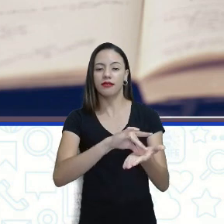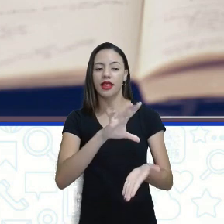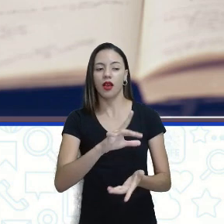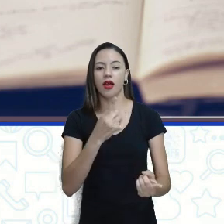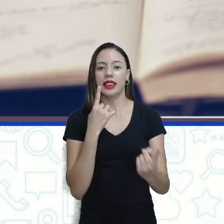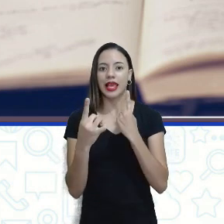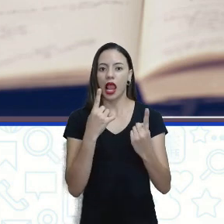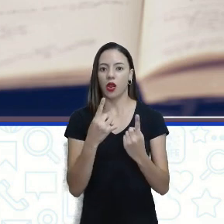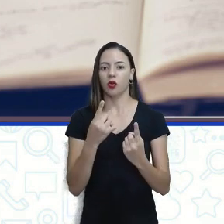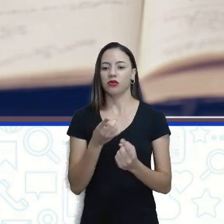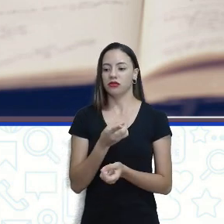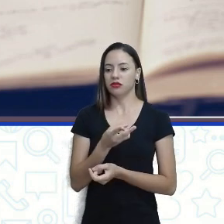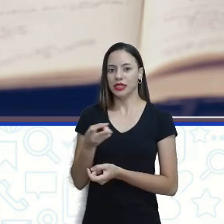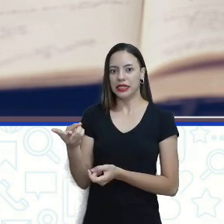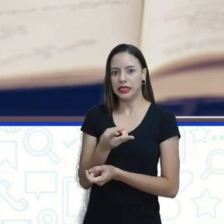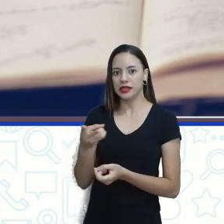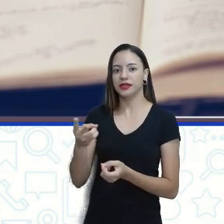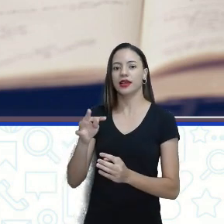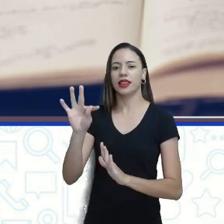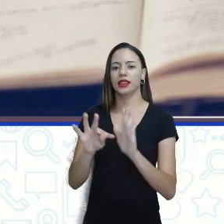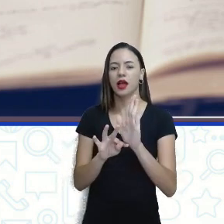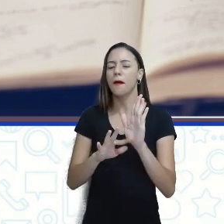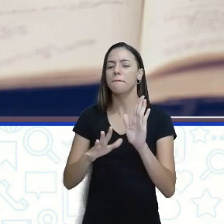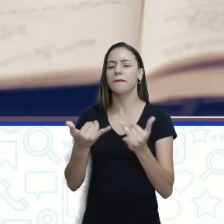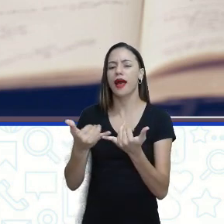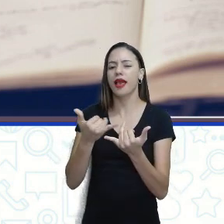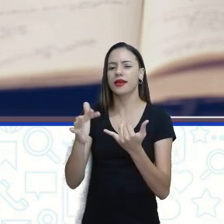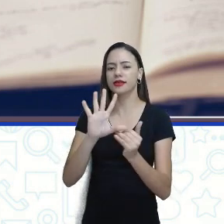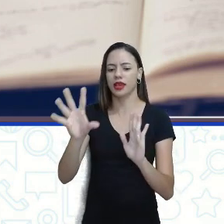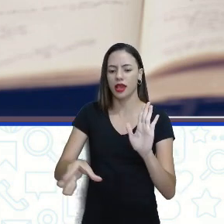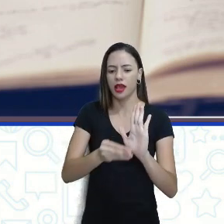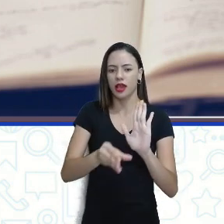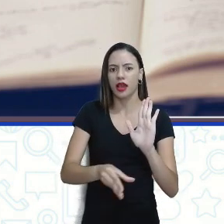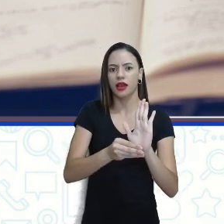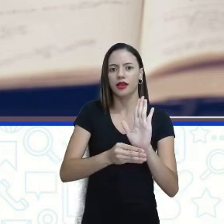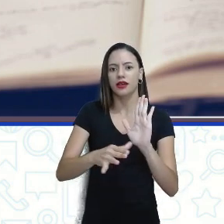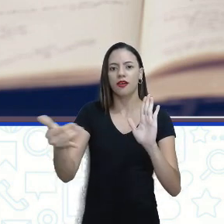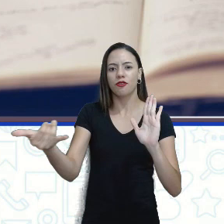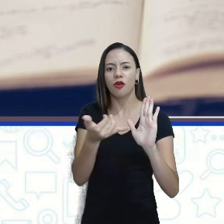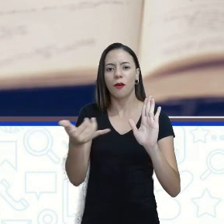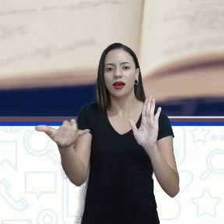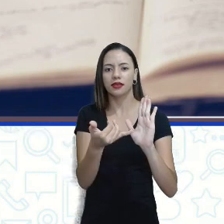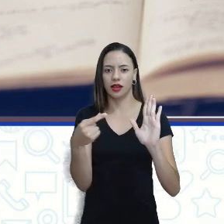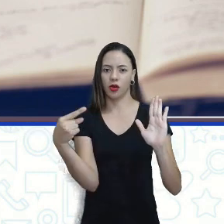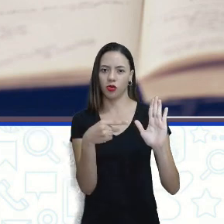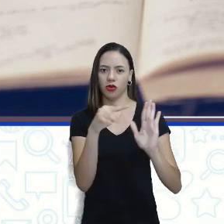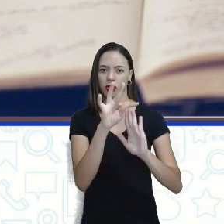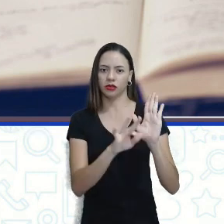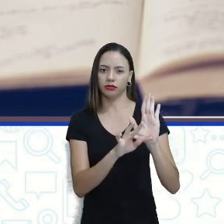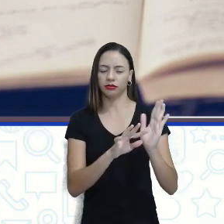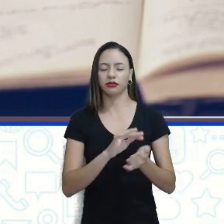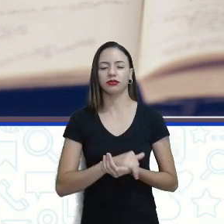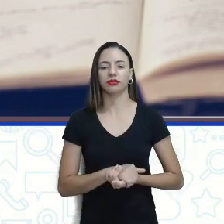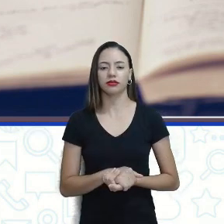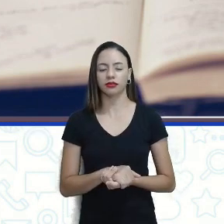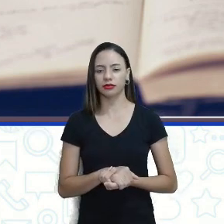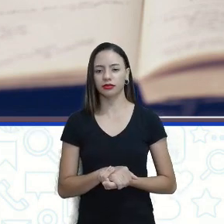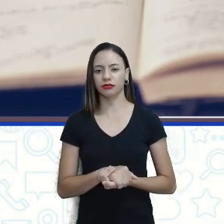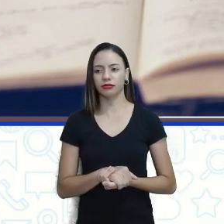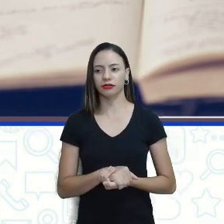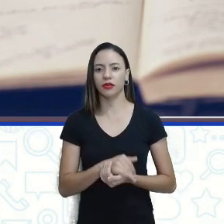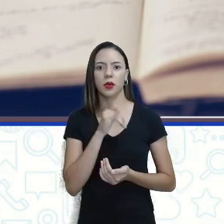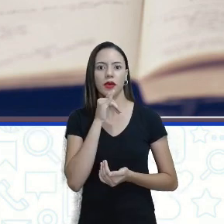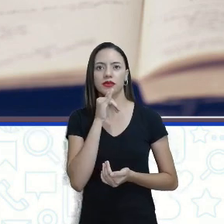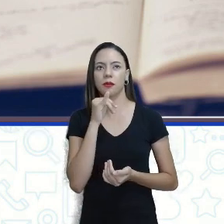até acrescentasse informações ao nosso texto, a gente acrescentasse um